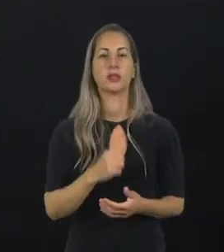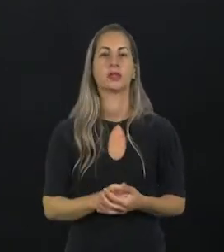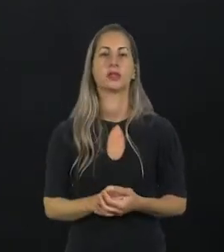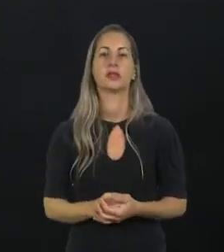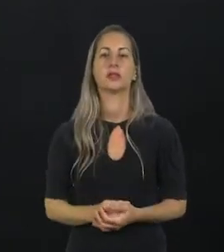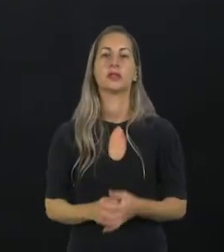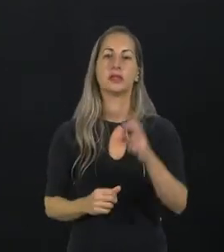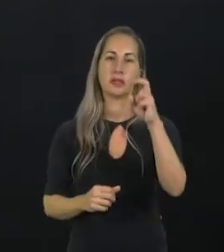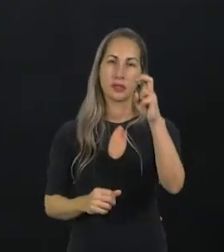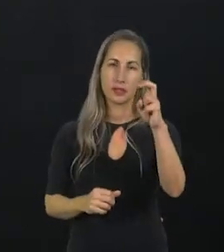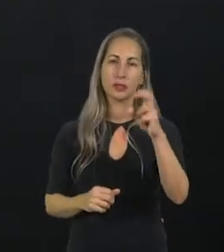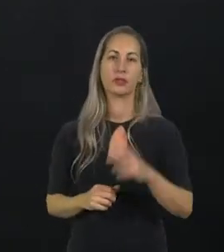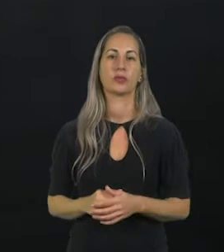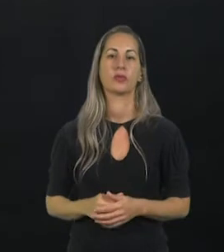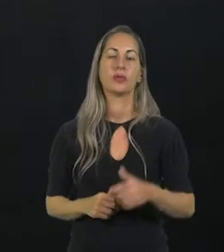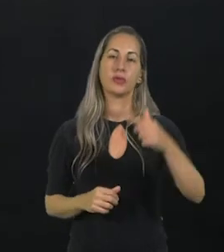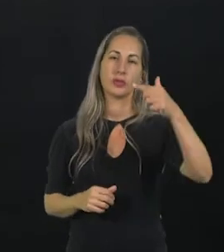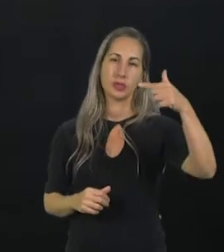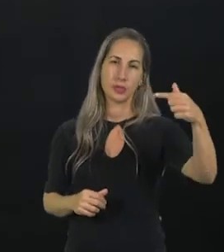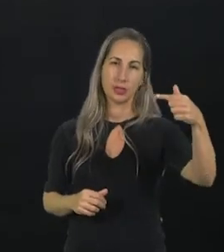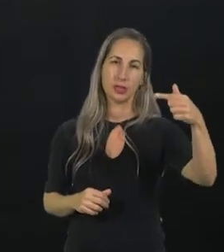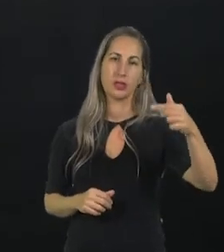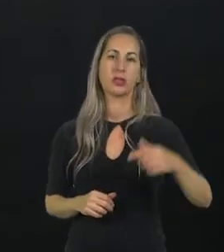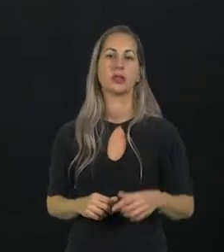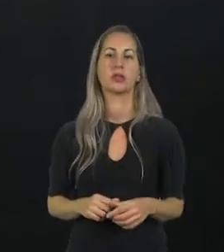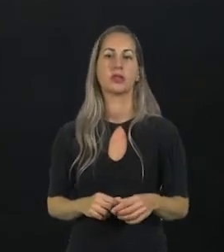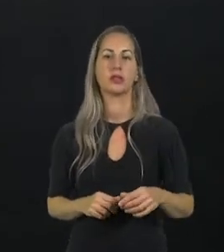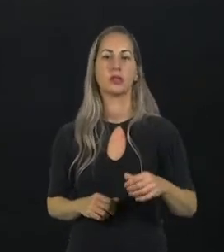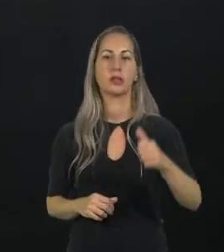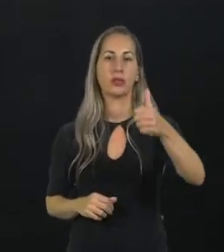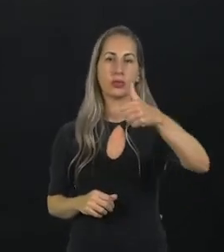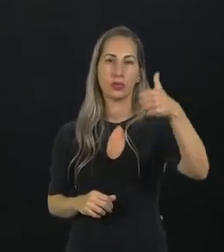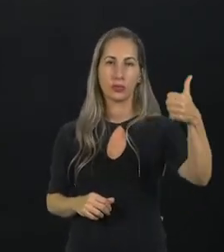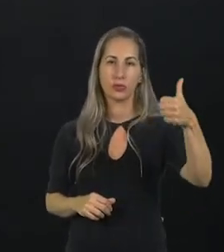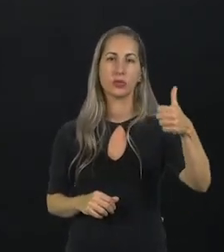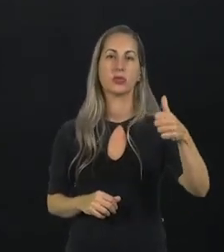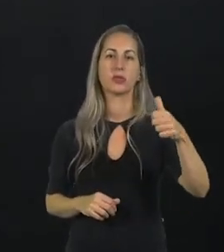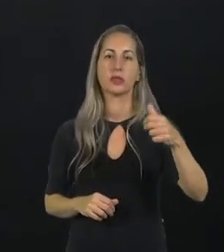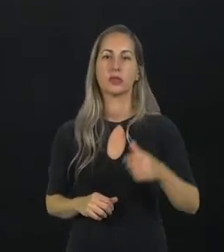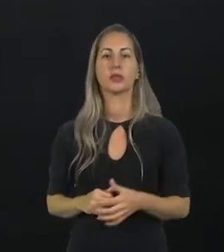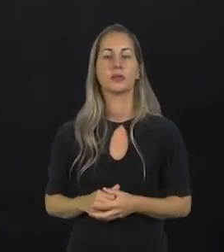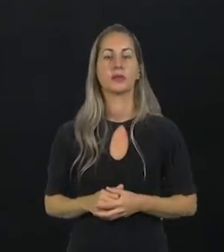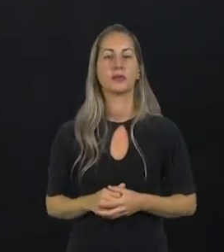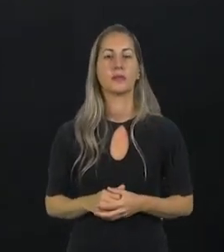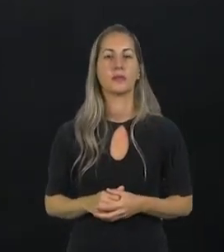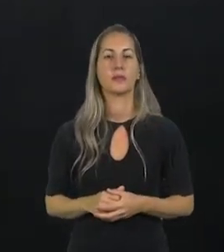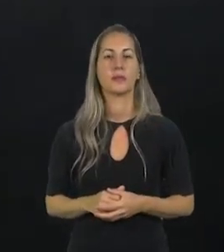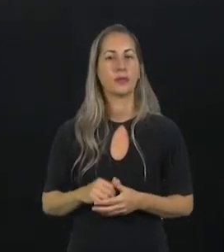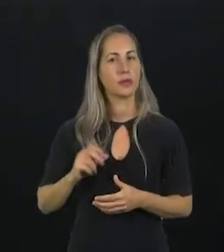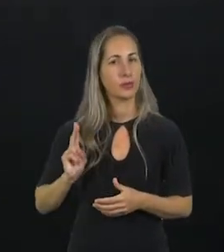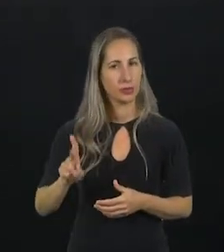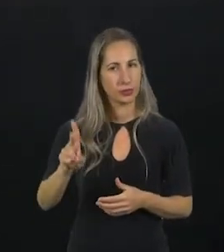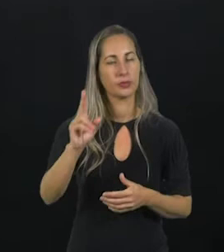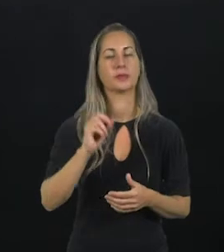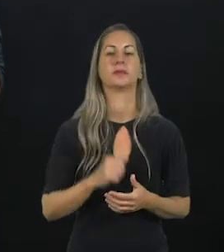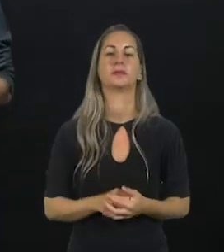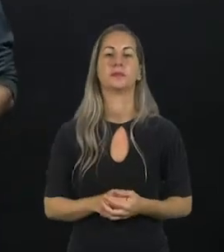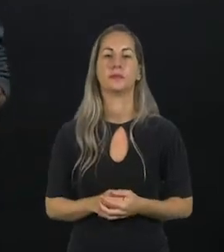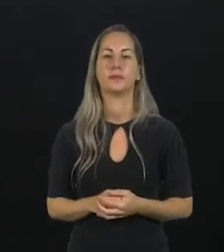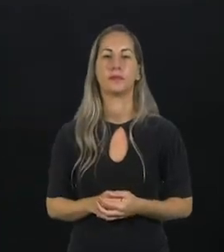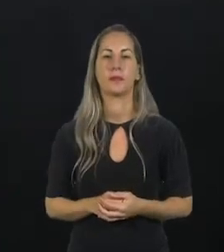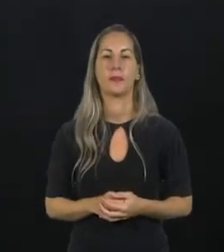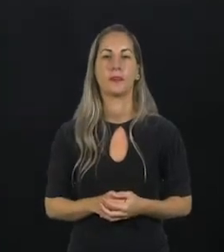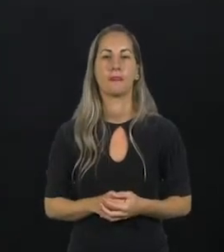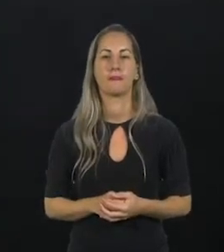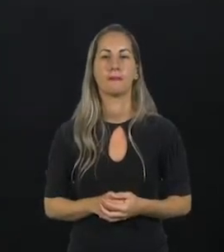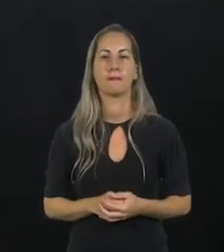3, 5, 7, 11 e assim seguindo, tá? Então,